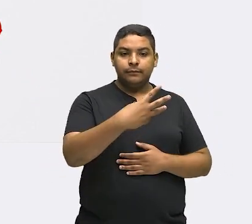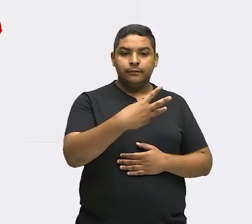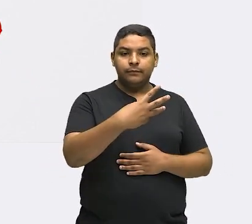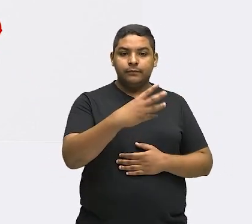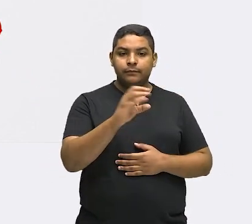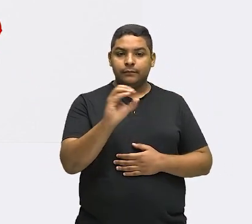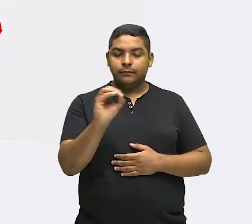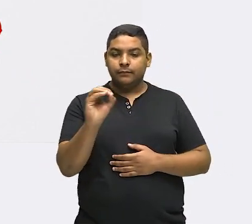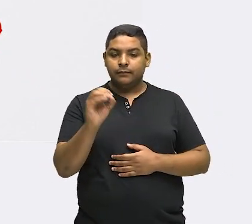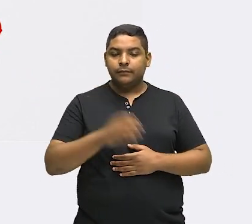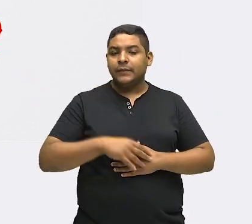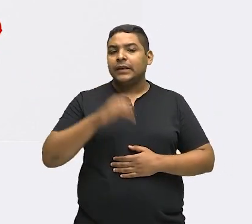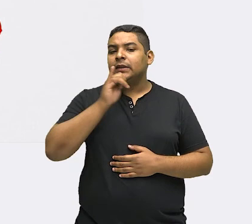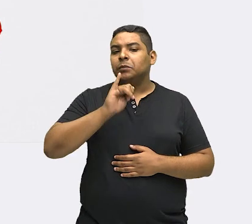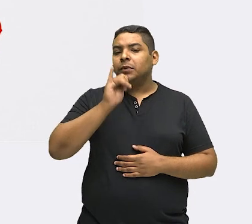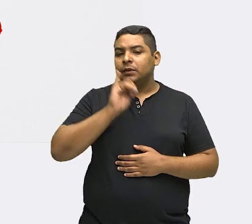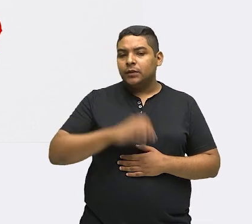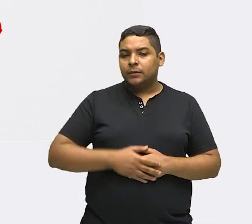quiser falar